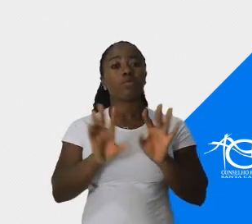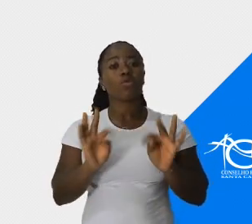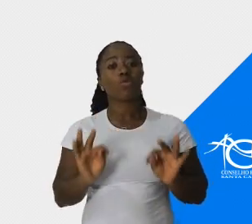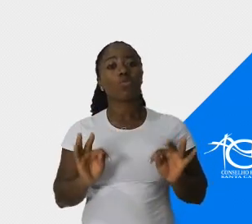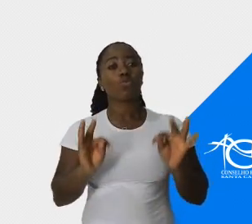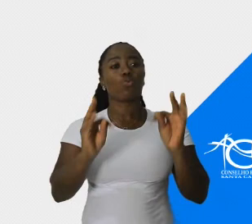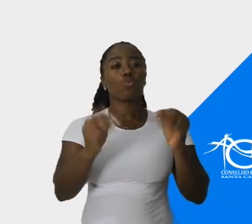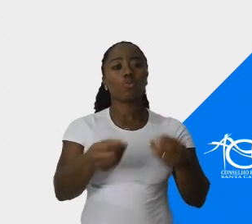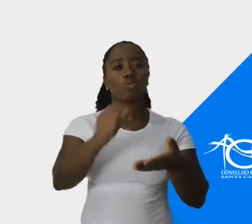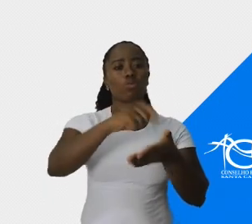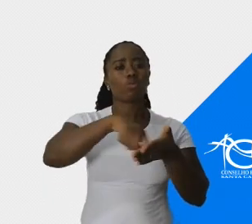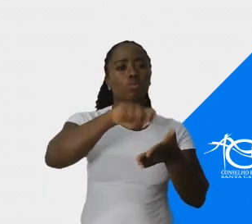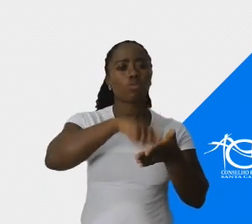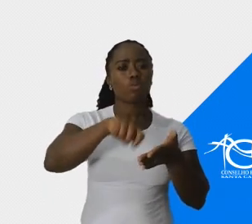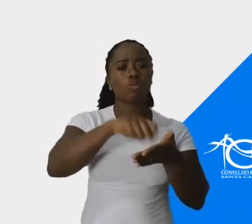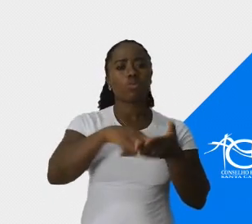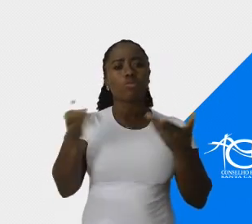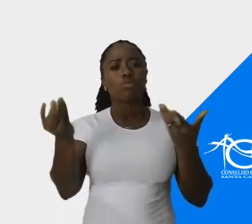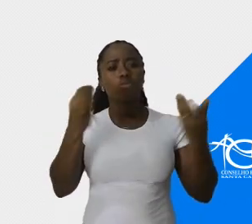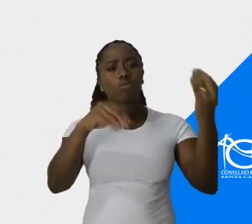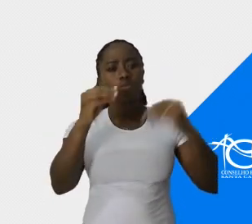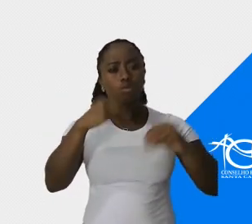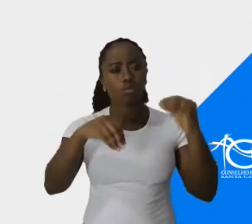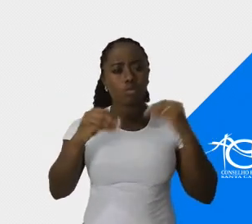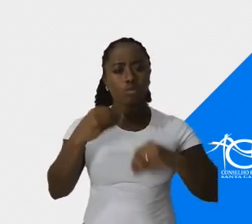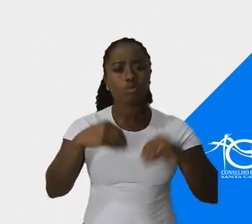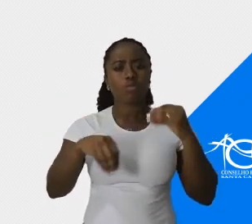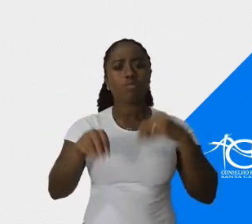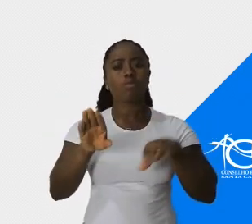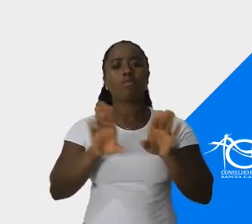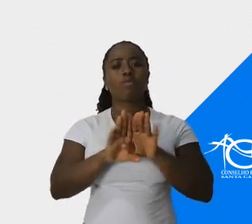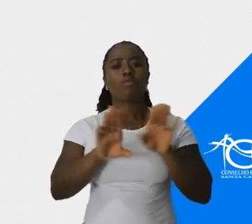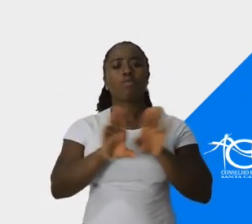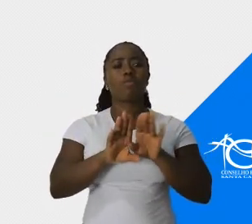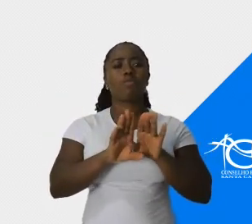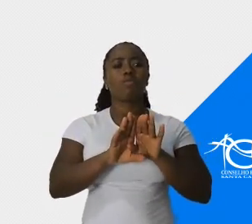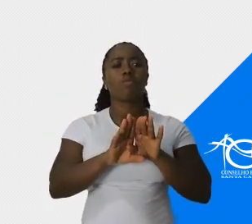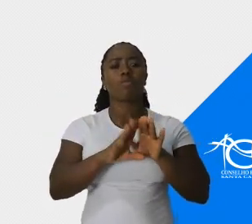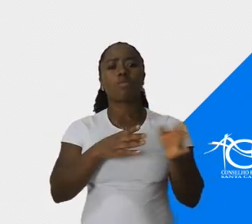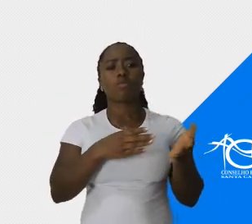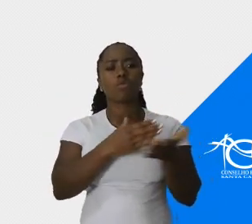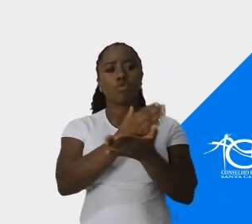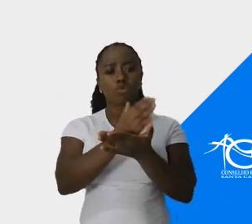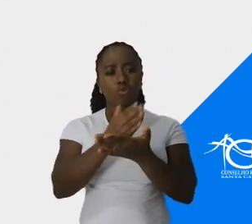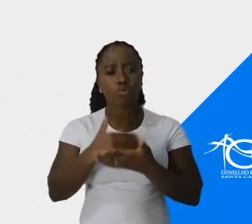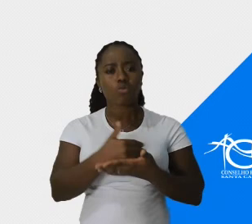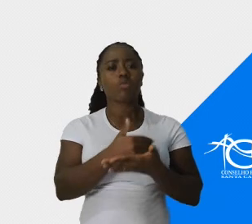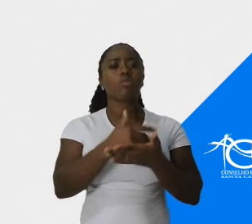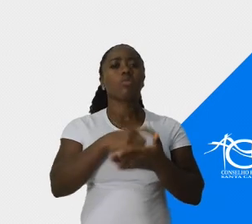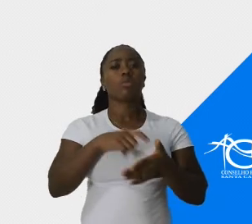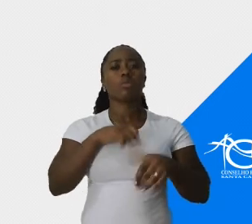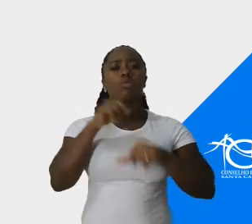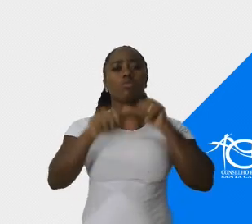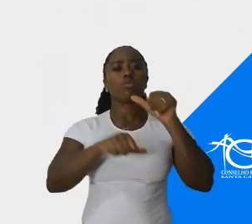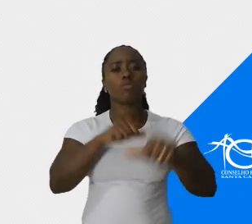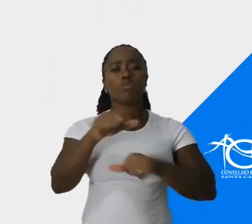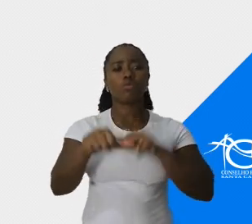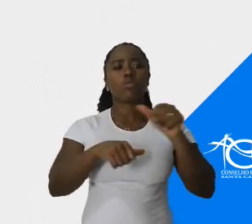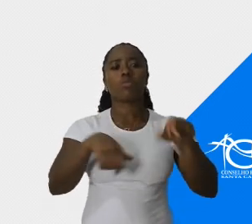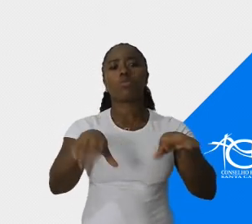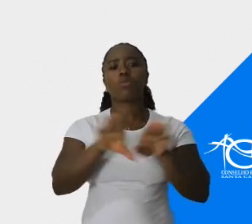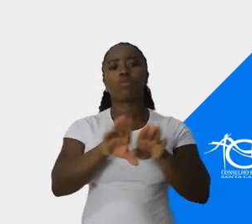informativos mediados aí por dispositivos e até pela internet. Até porque já existe isso, né? Nós temos até no nosso